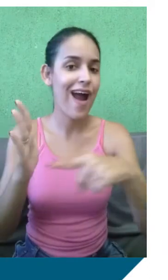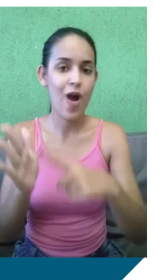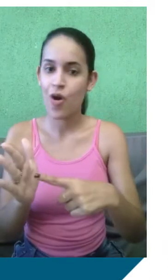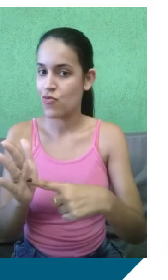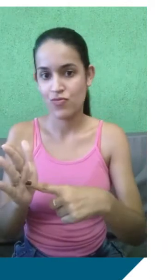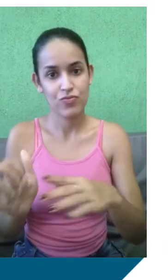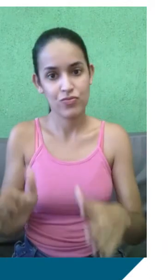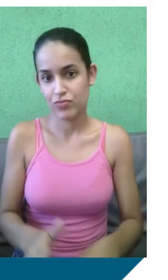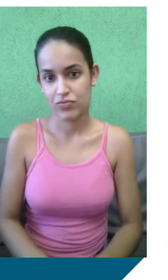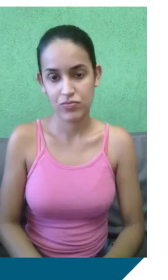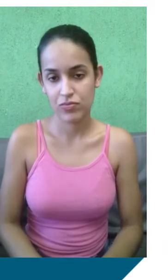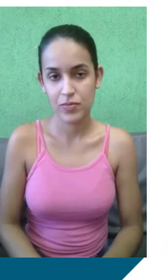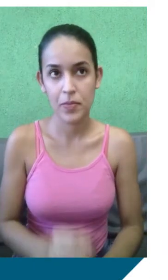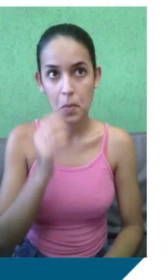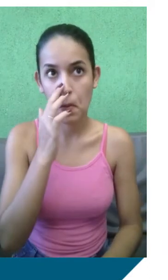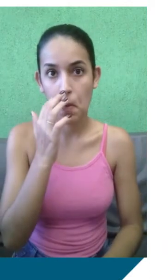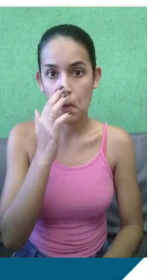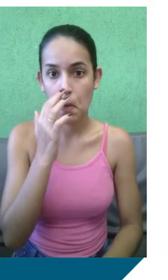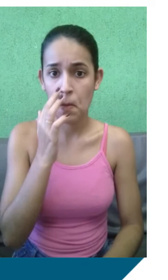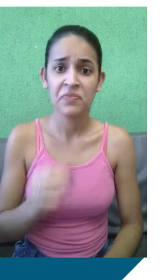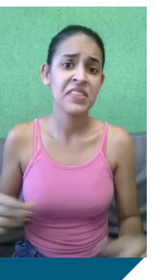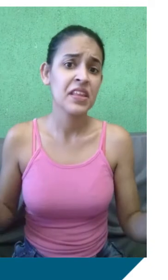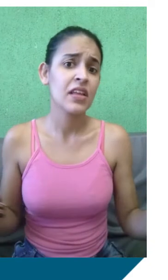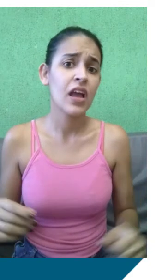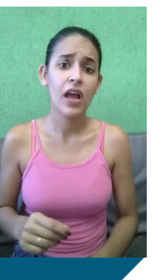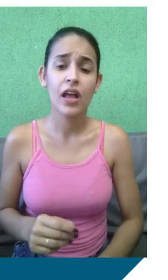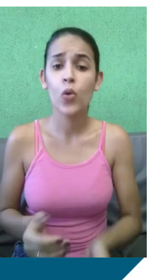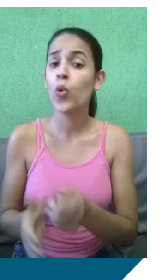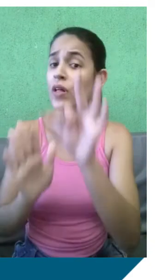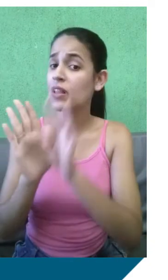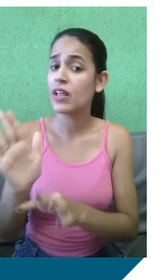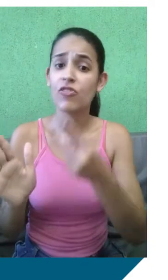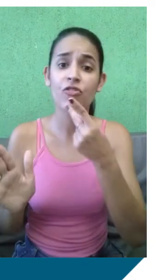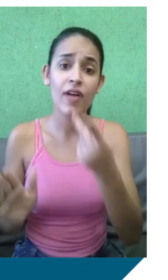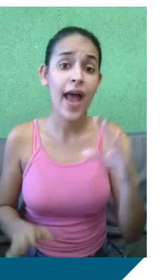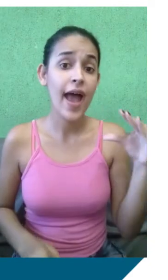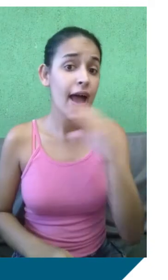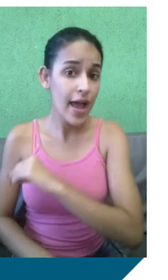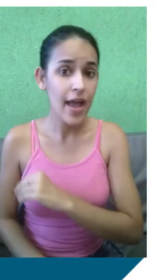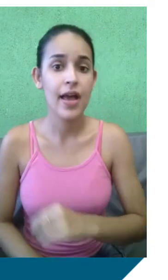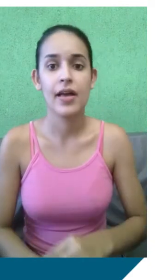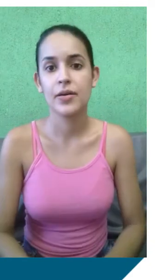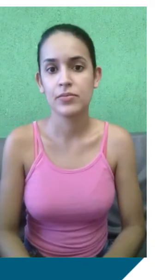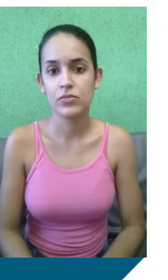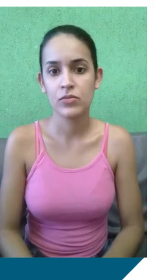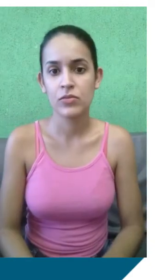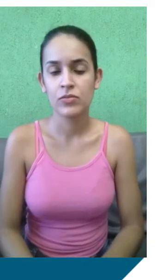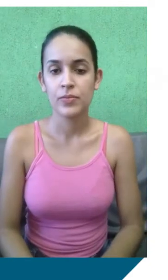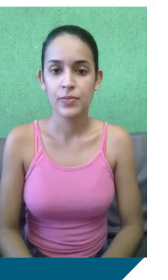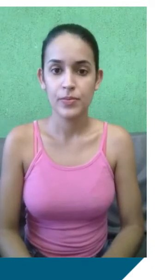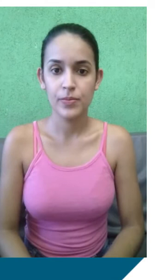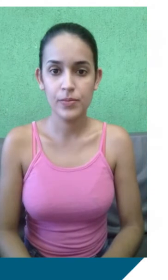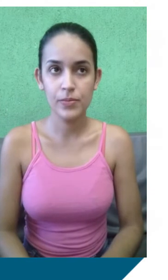esse não é seu objetivo comunicativo geral. Isso é feito de forma breve, pois a influência do pai na vida da artista